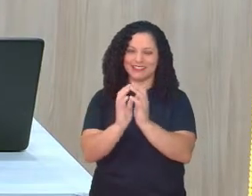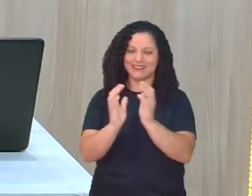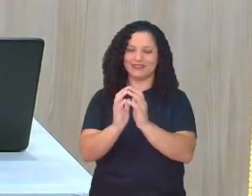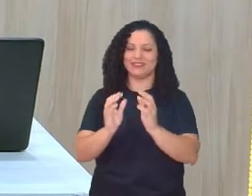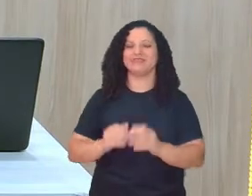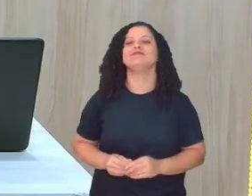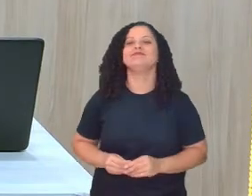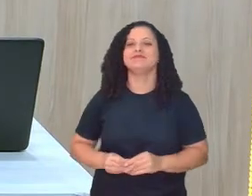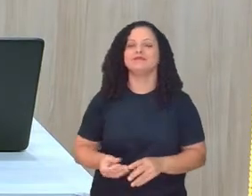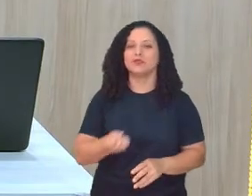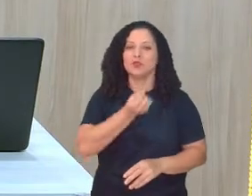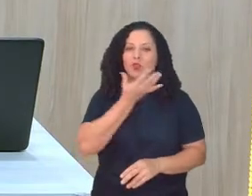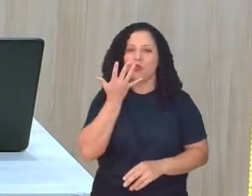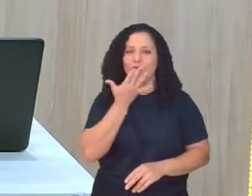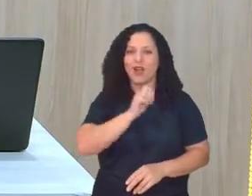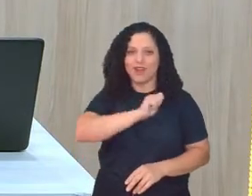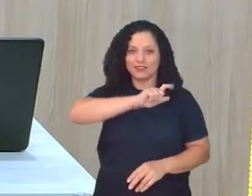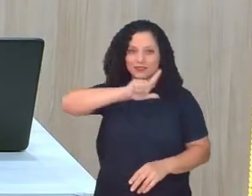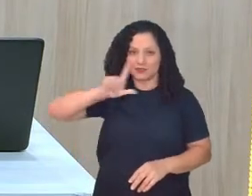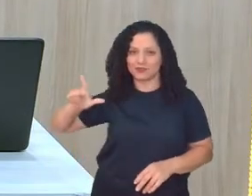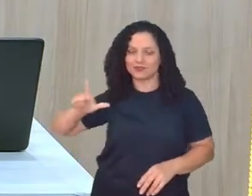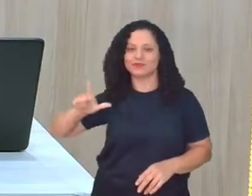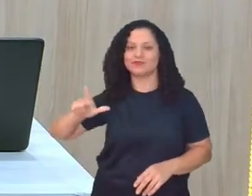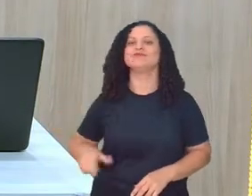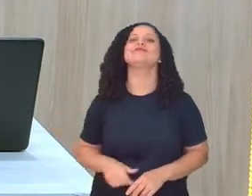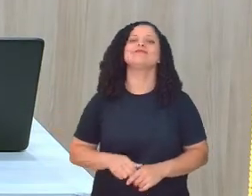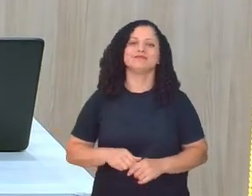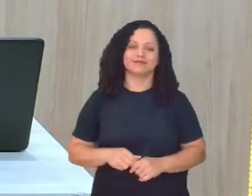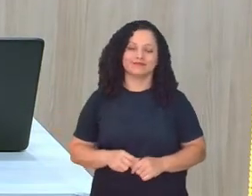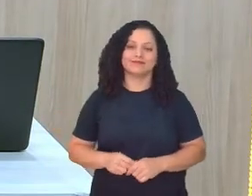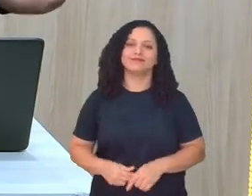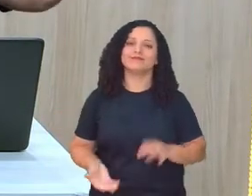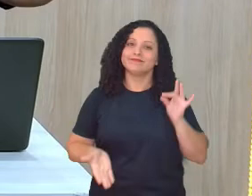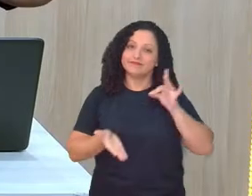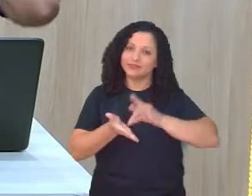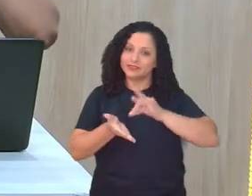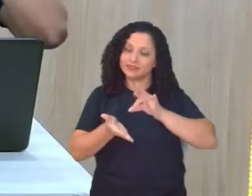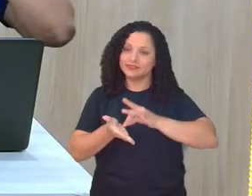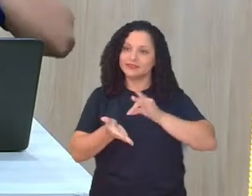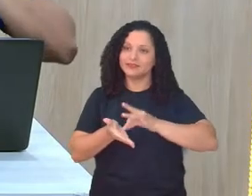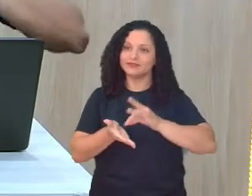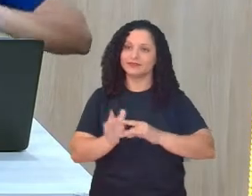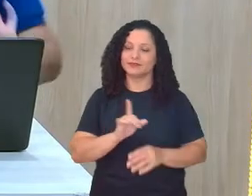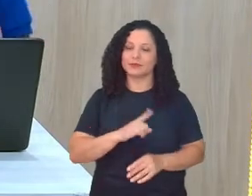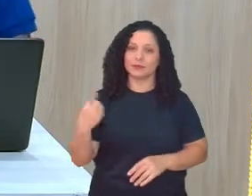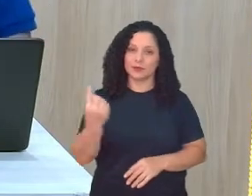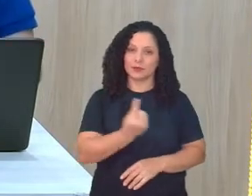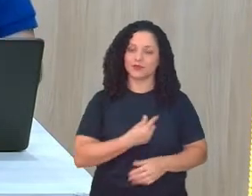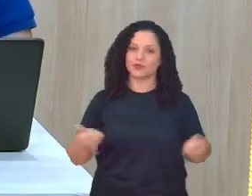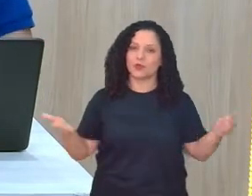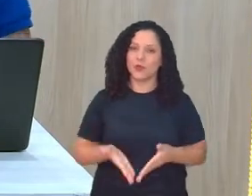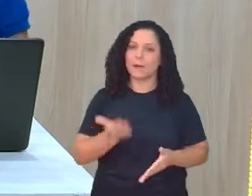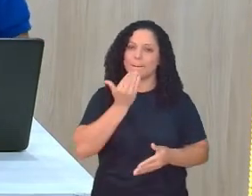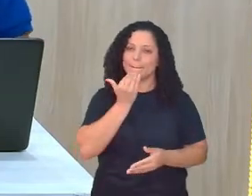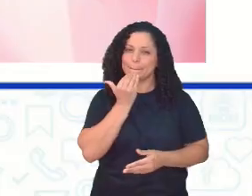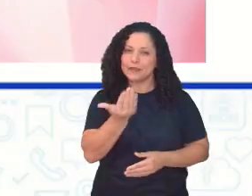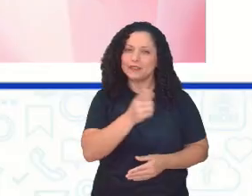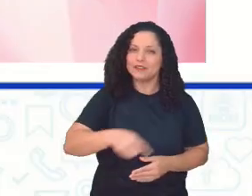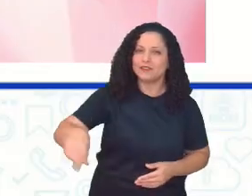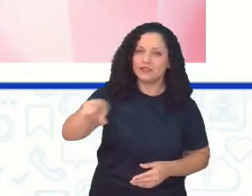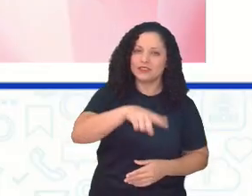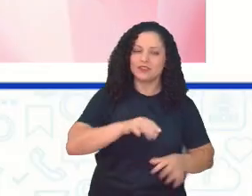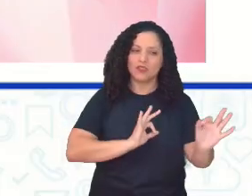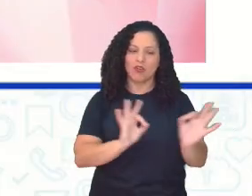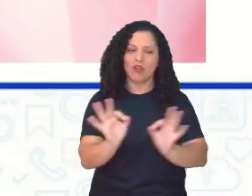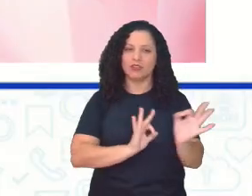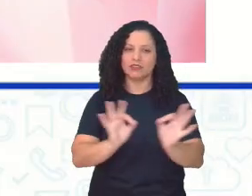Todas num tom azul, assim, dessa forma aqui que estamos. Pois é, pessoal, nós gostaríamos de pedir para vocês estarem aí